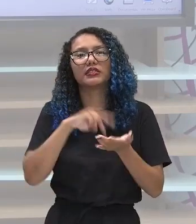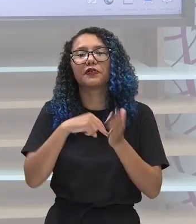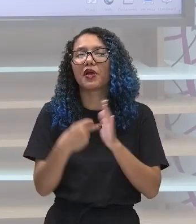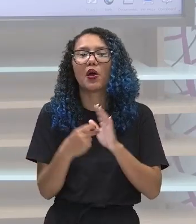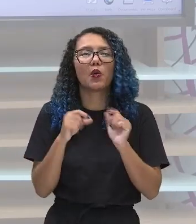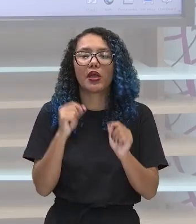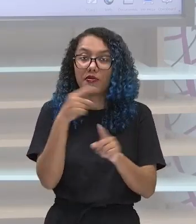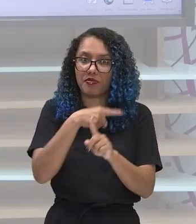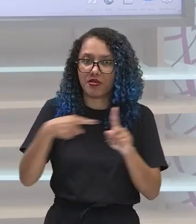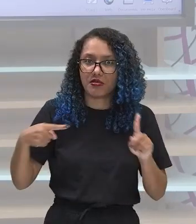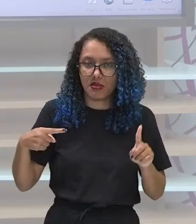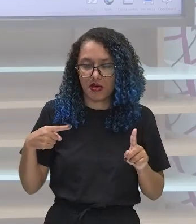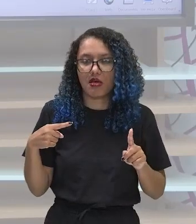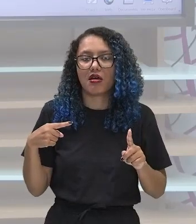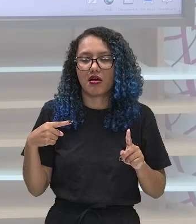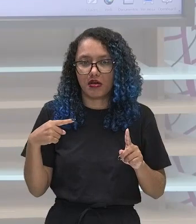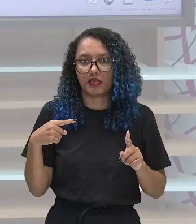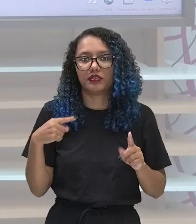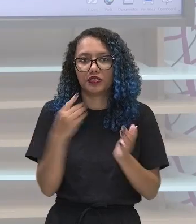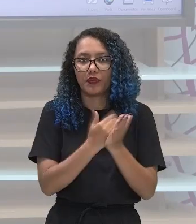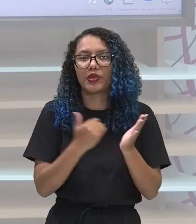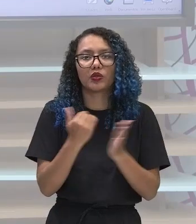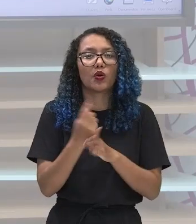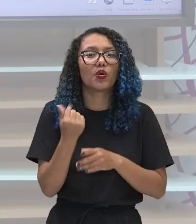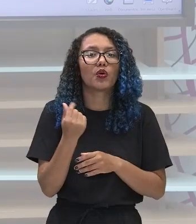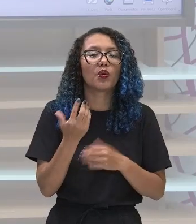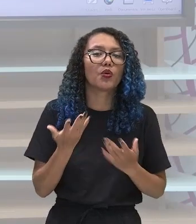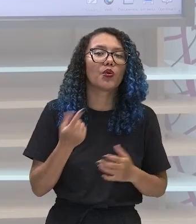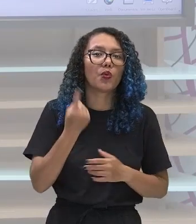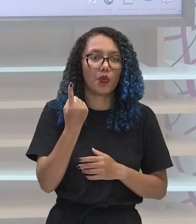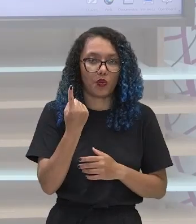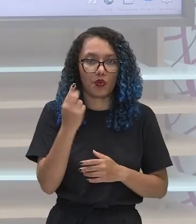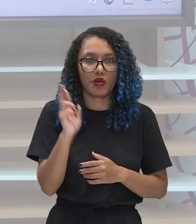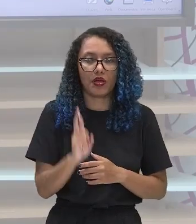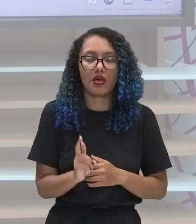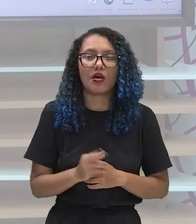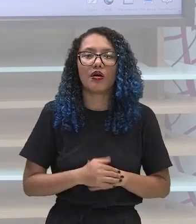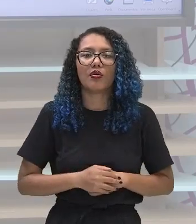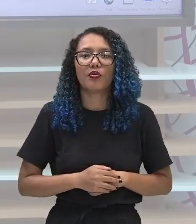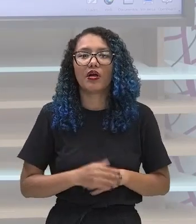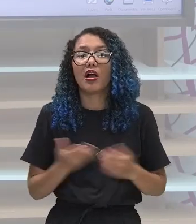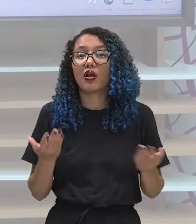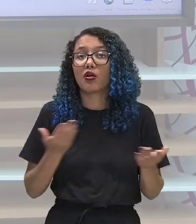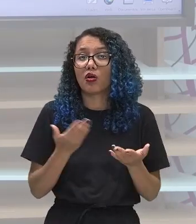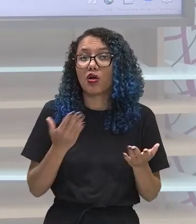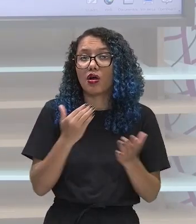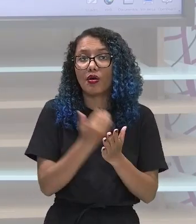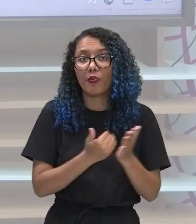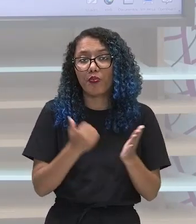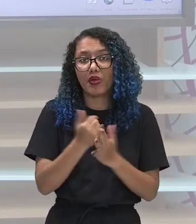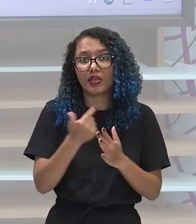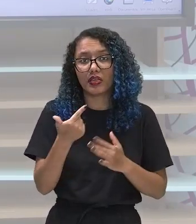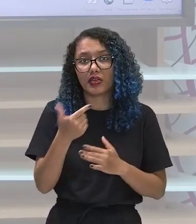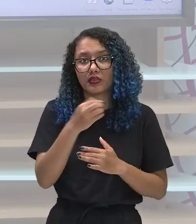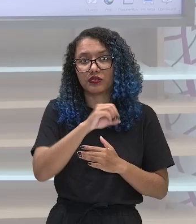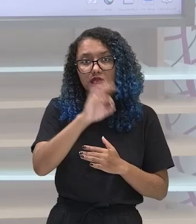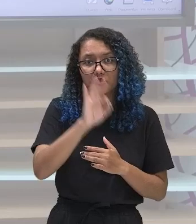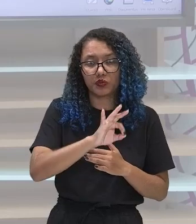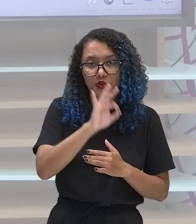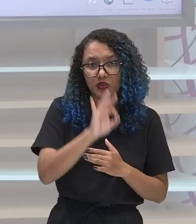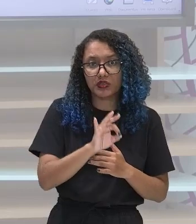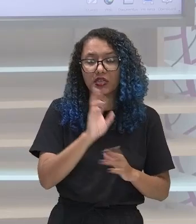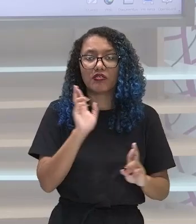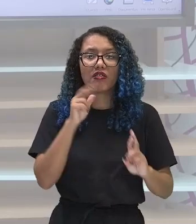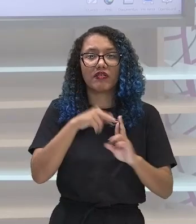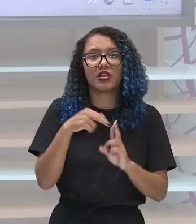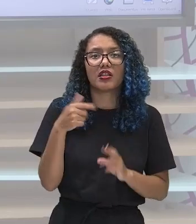2, você aumentou R$1. Agora você aumentou 200%, né, de 2,